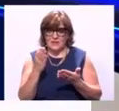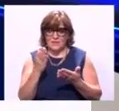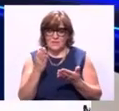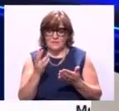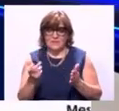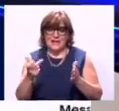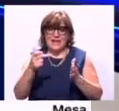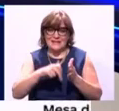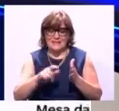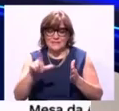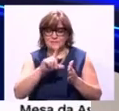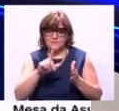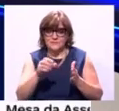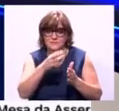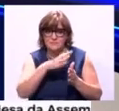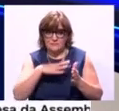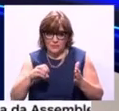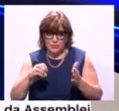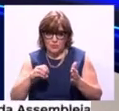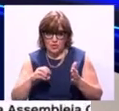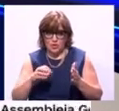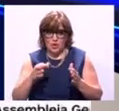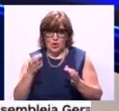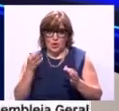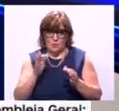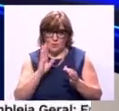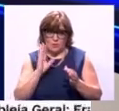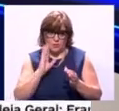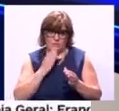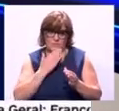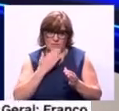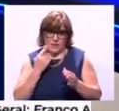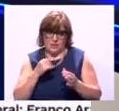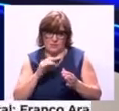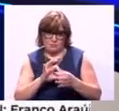A entrada da Liga dos Campeões Europeus, que o Porto não pode estar dependente,